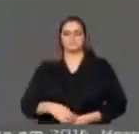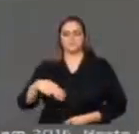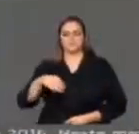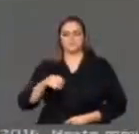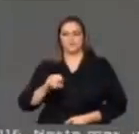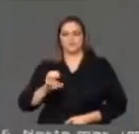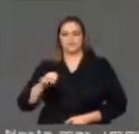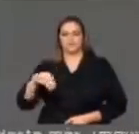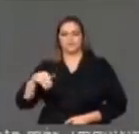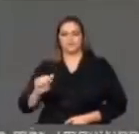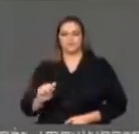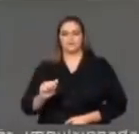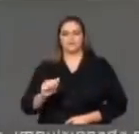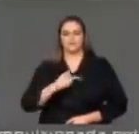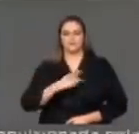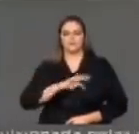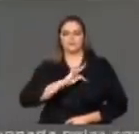Moema Gramacho, do PT.